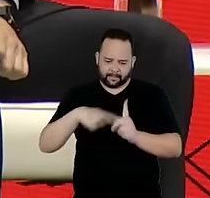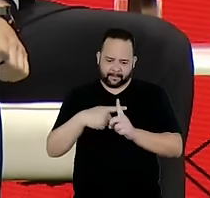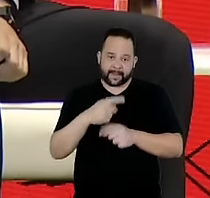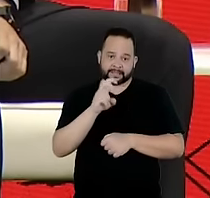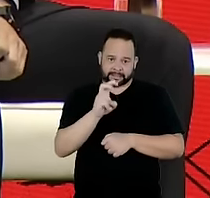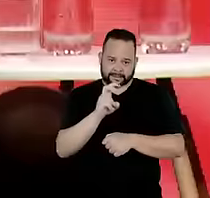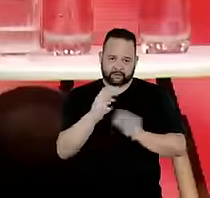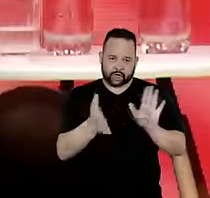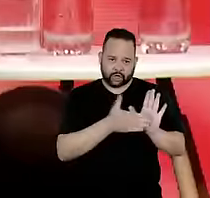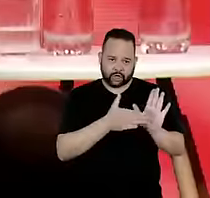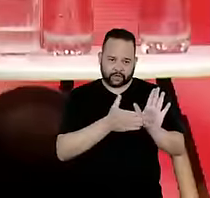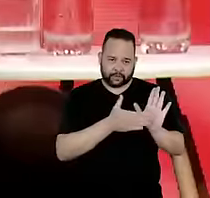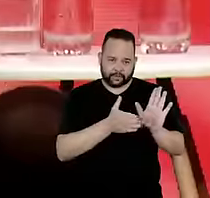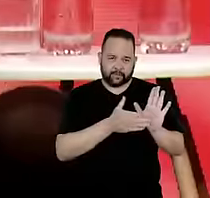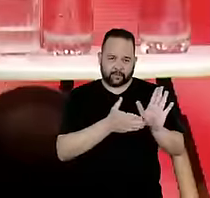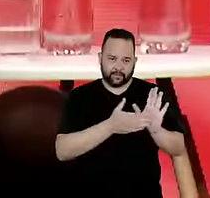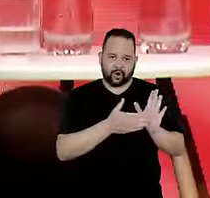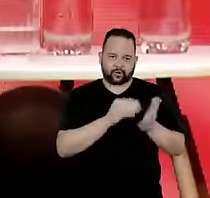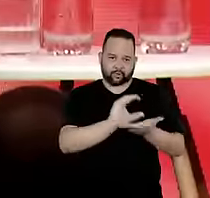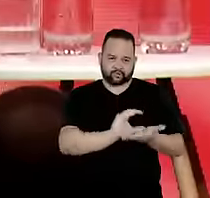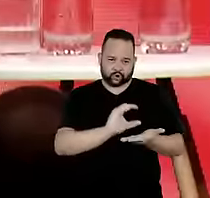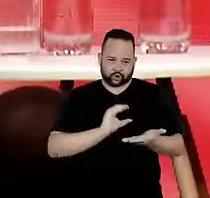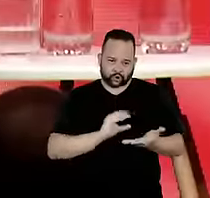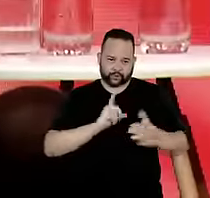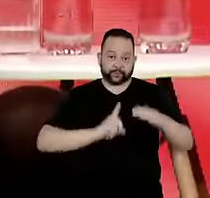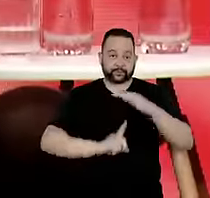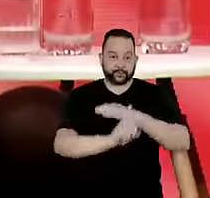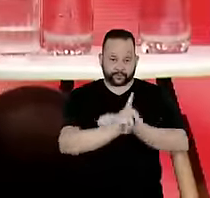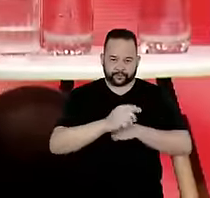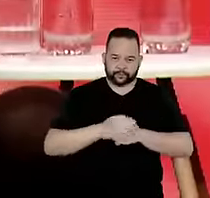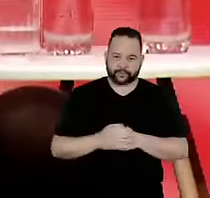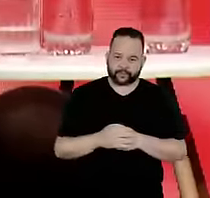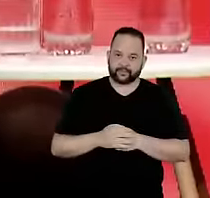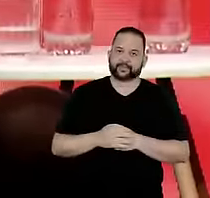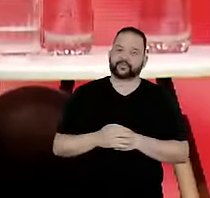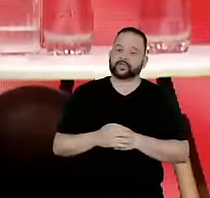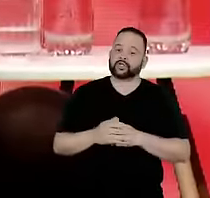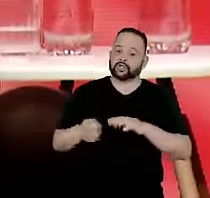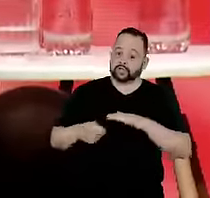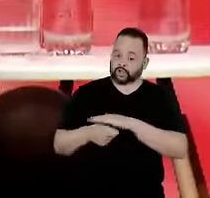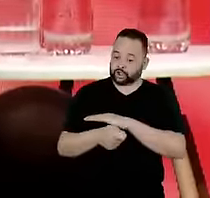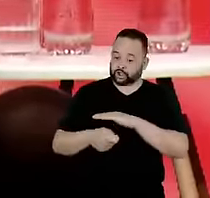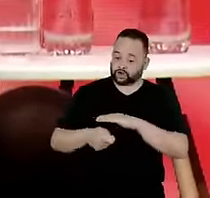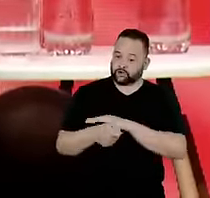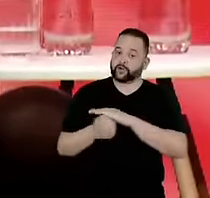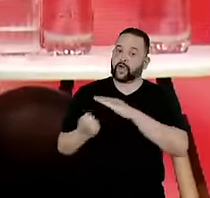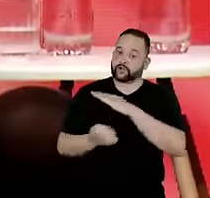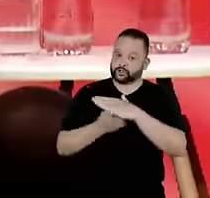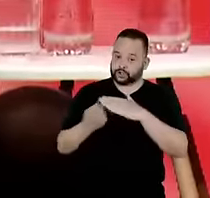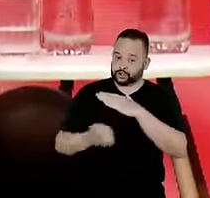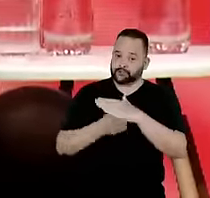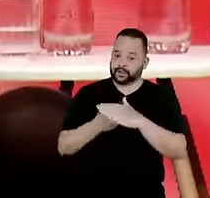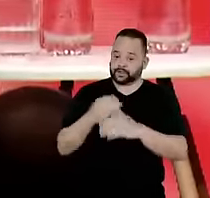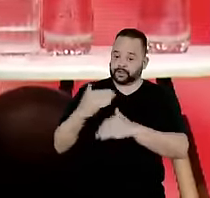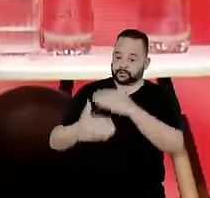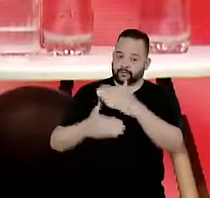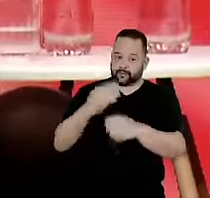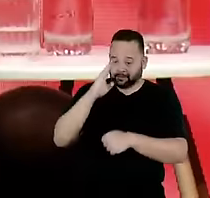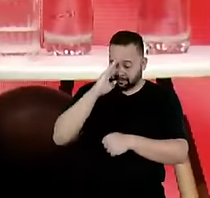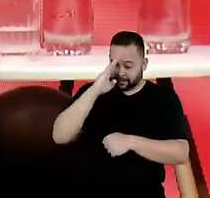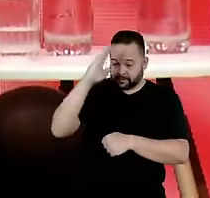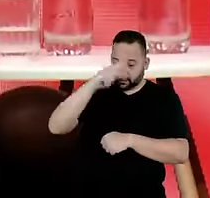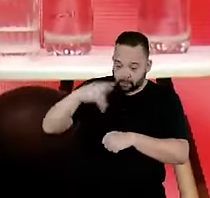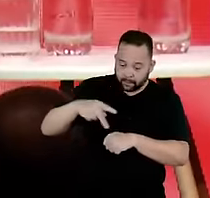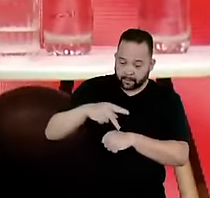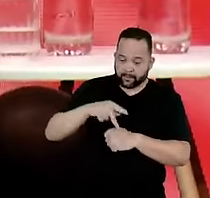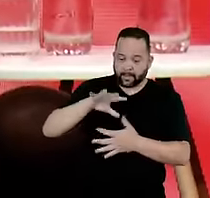cliente a gente investe bastante nos mercados emergentes principalmente em em América Latina para isso a gente tem um